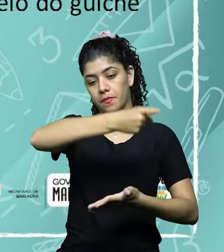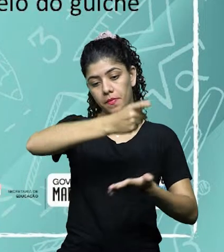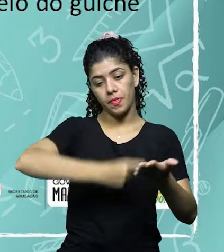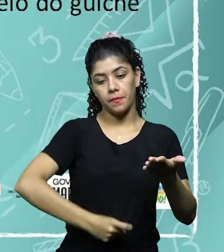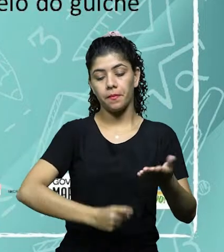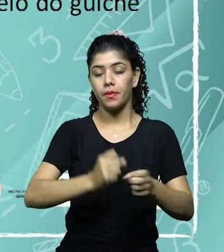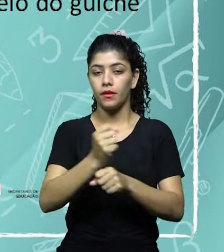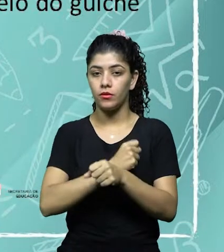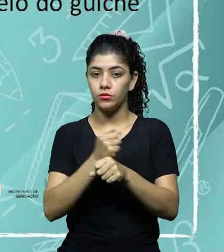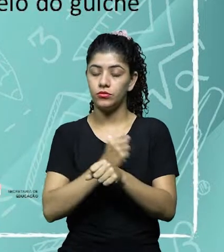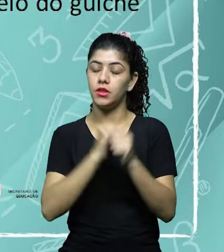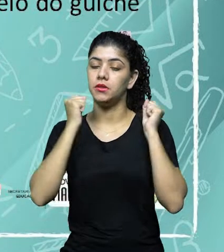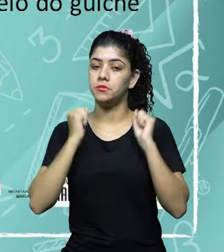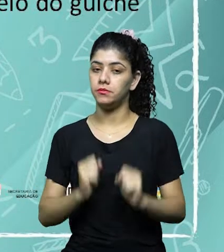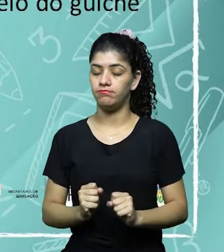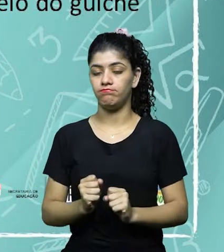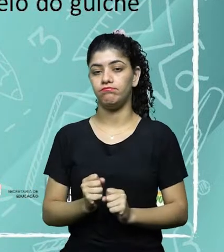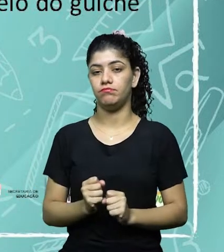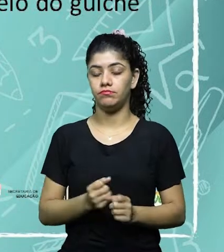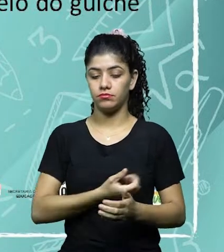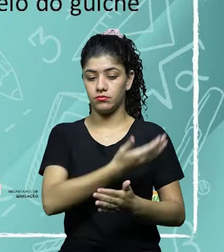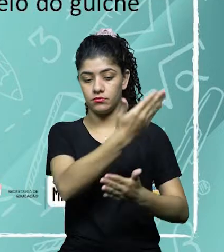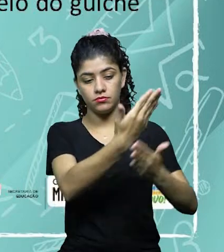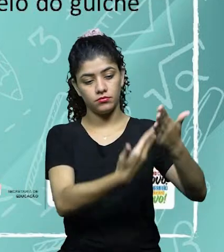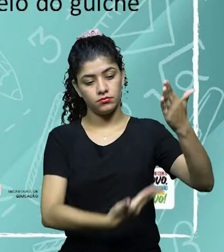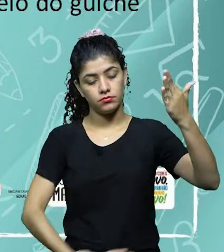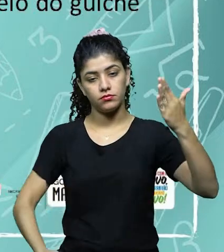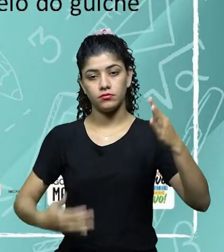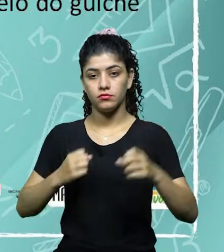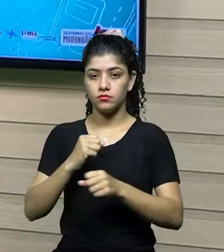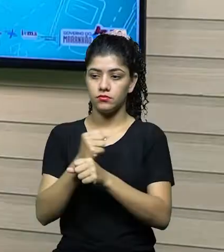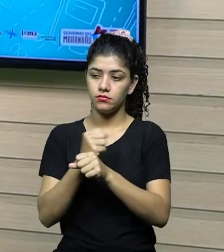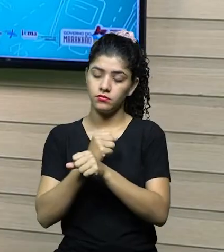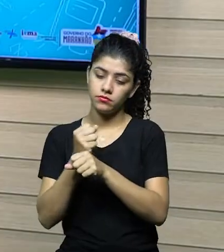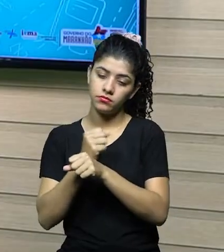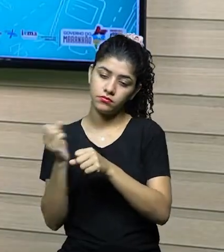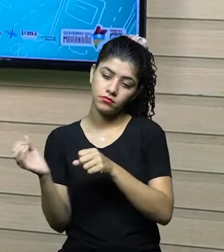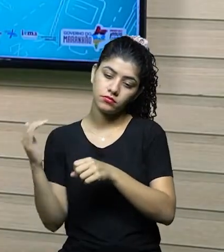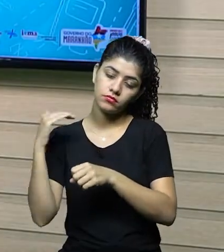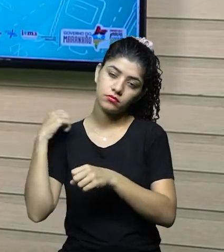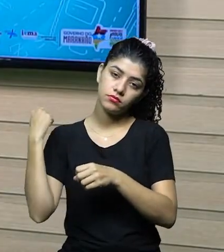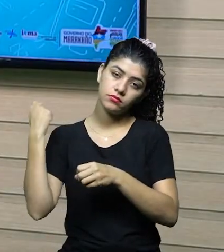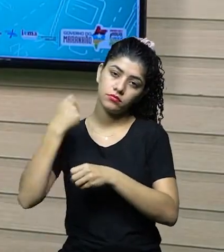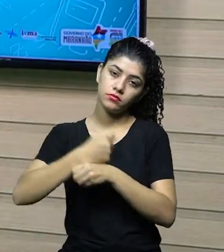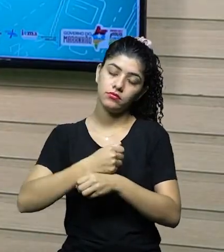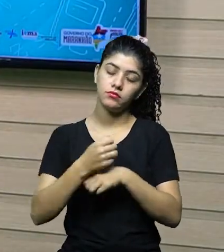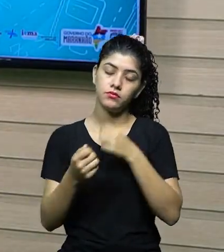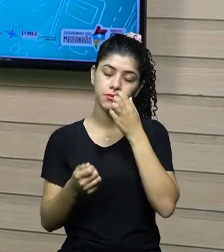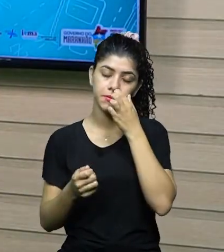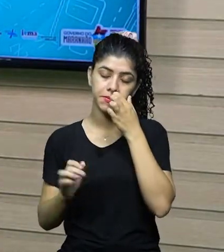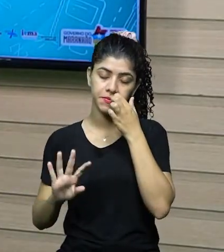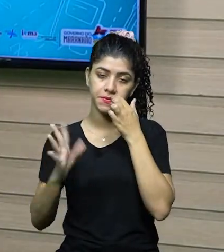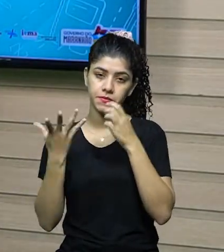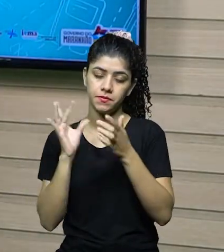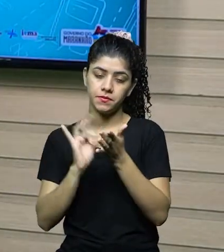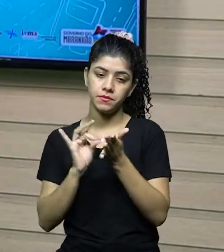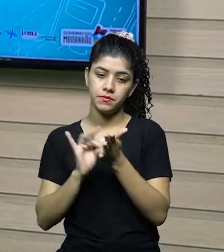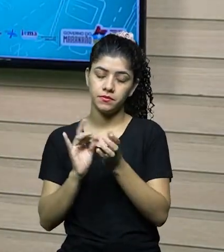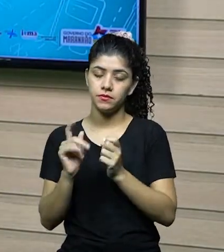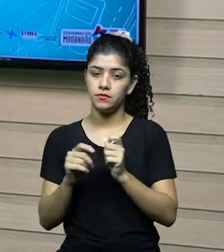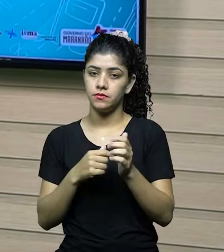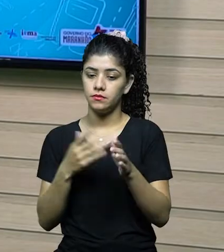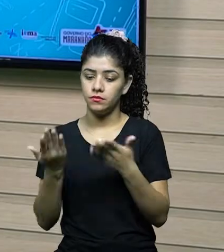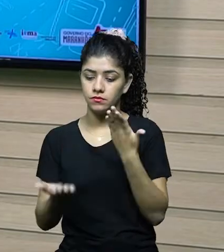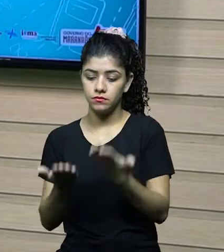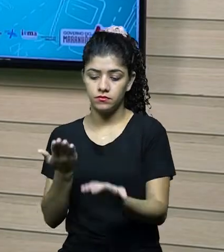extrato consolidado, então todo ano eu posso tirar o extrato do ano inteiro para ver, para me consolidar lá o que aconteceu realmente,